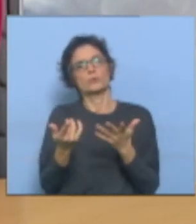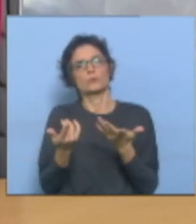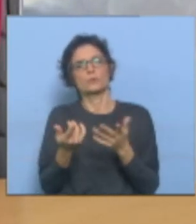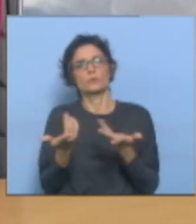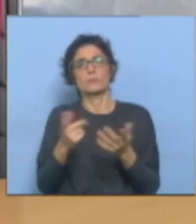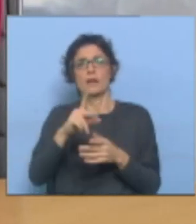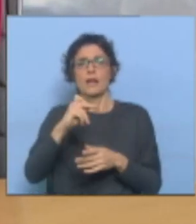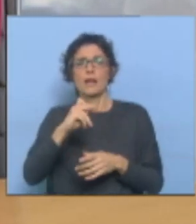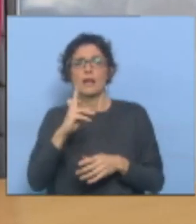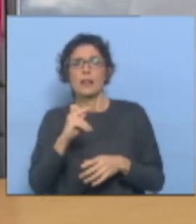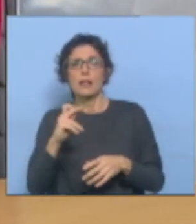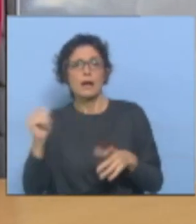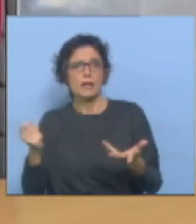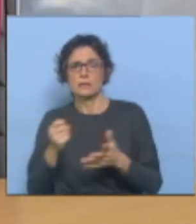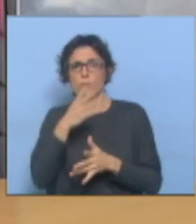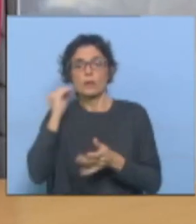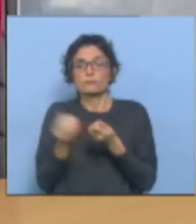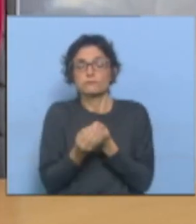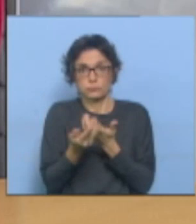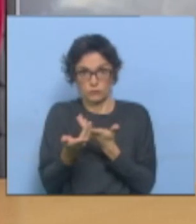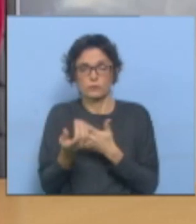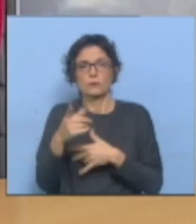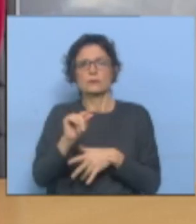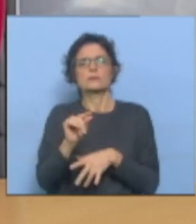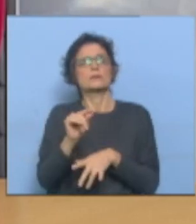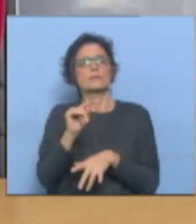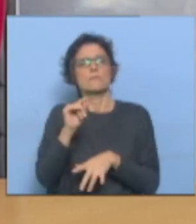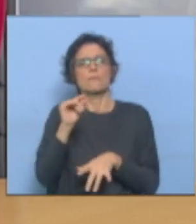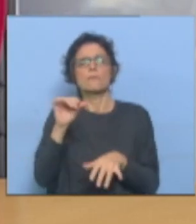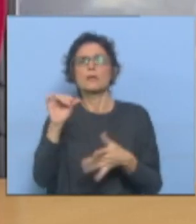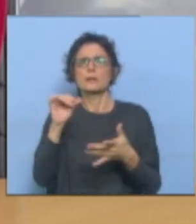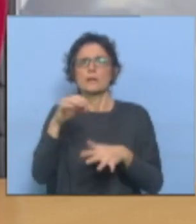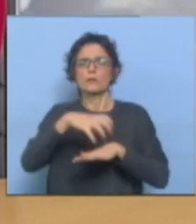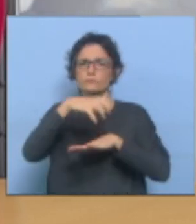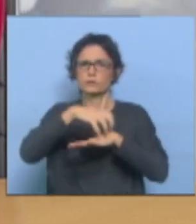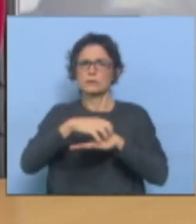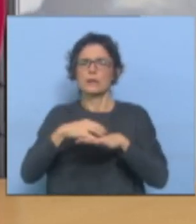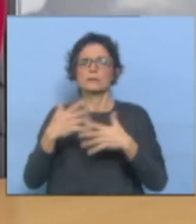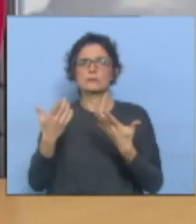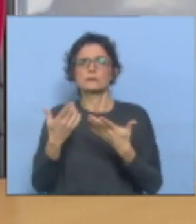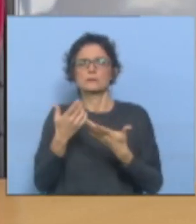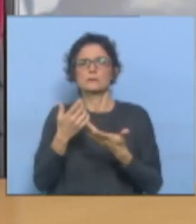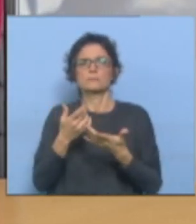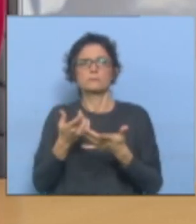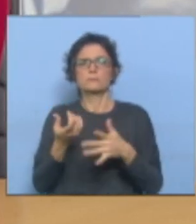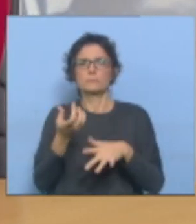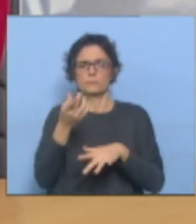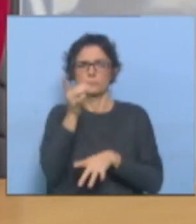de dia, centros de reabilitação e também o Porta a Porta, que é um dos projetos